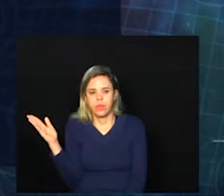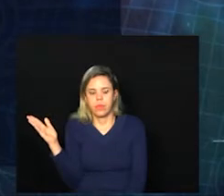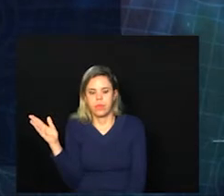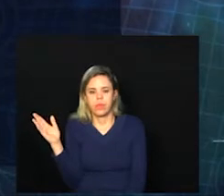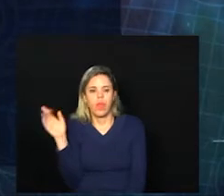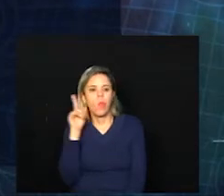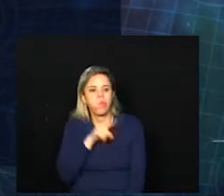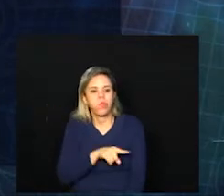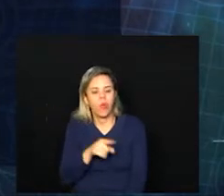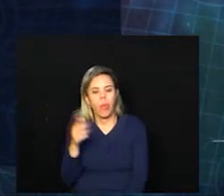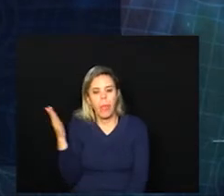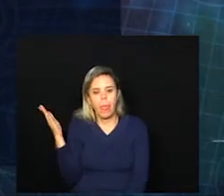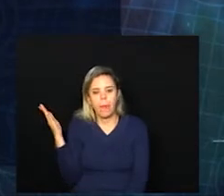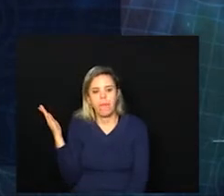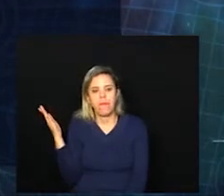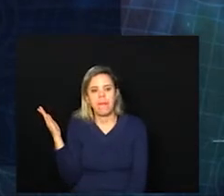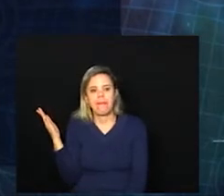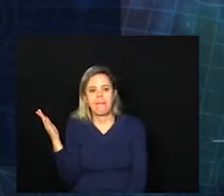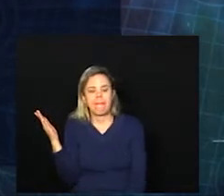29.803. Americana,